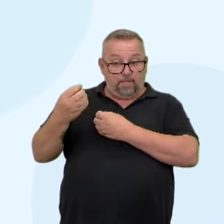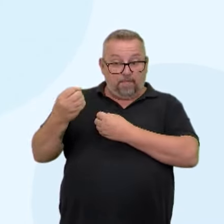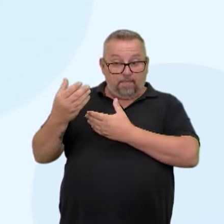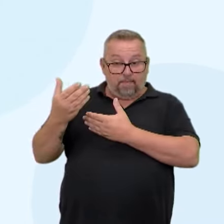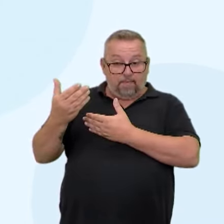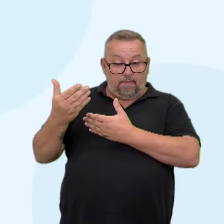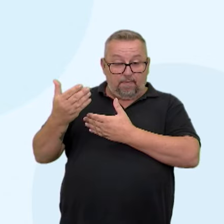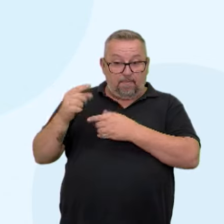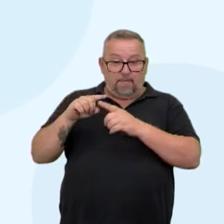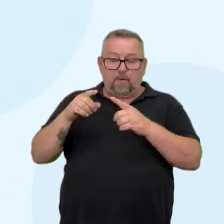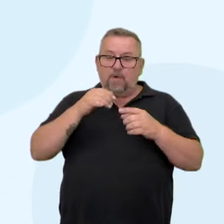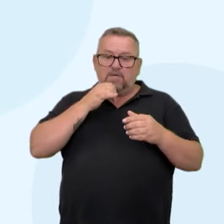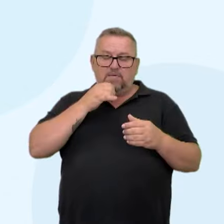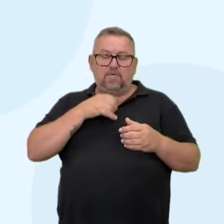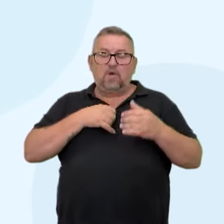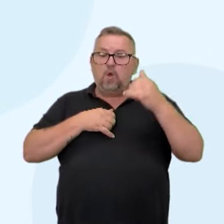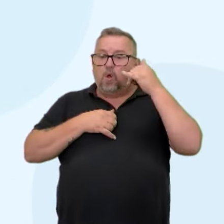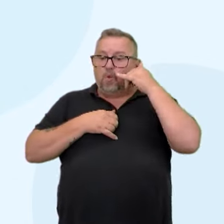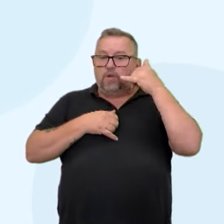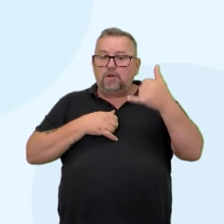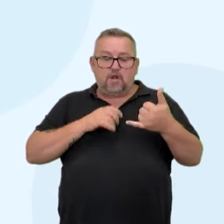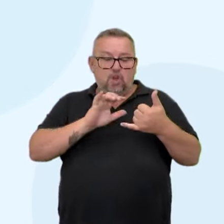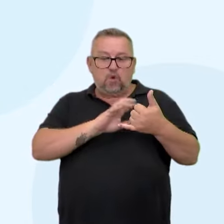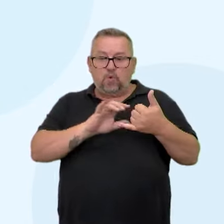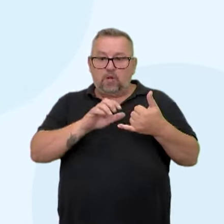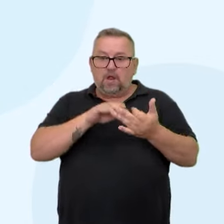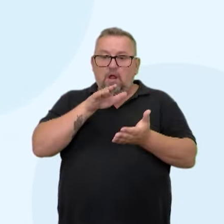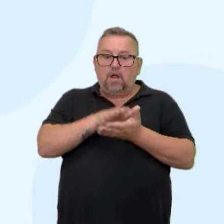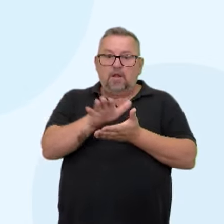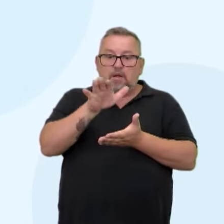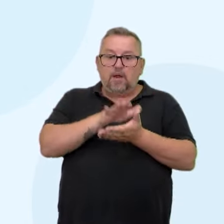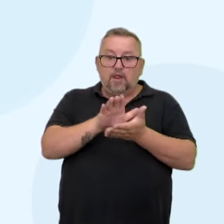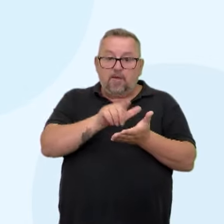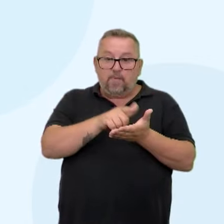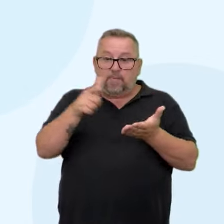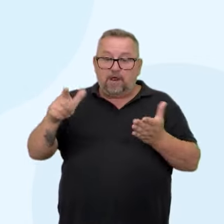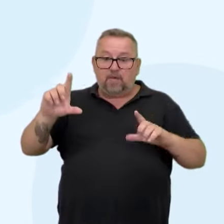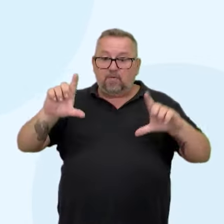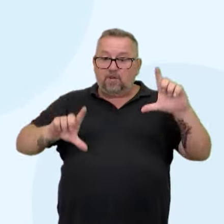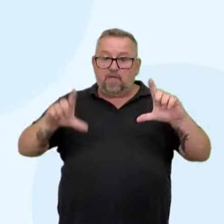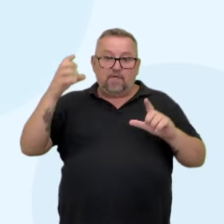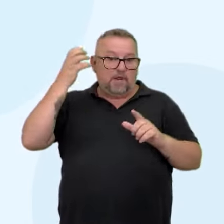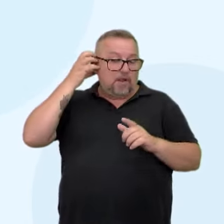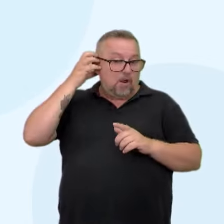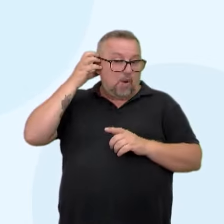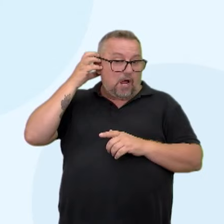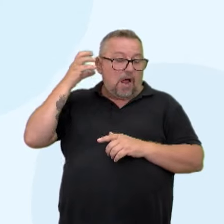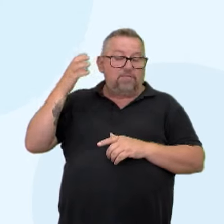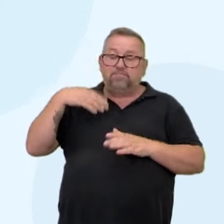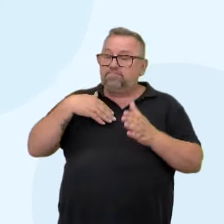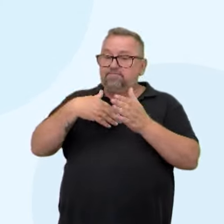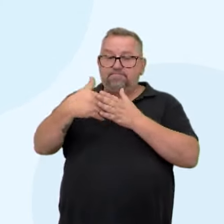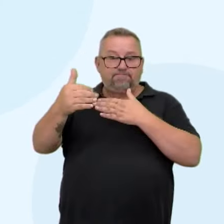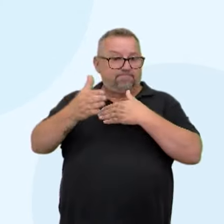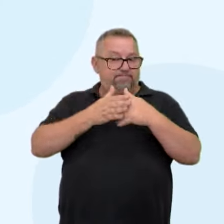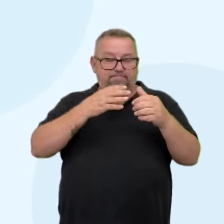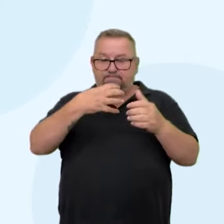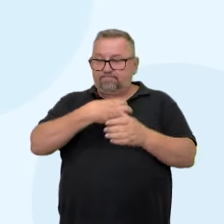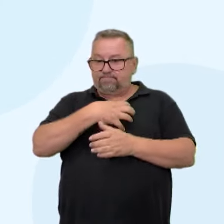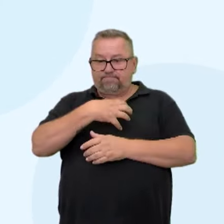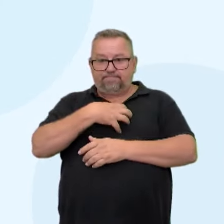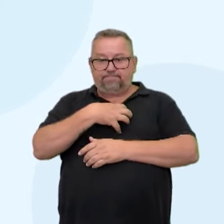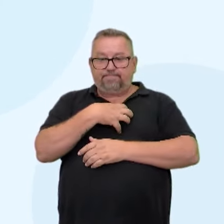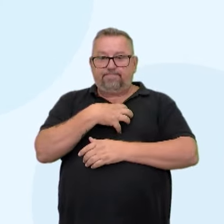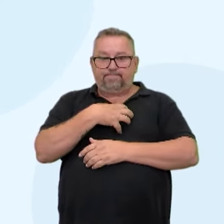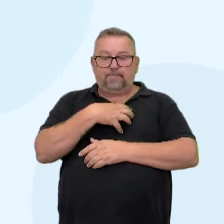no celular, impresso, na televisão, rádio, qualquer forma de veiculação de notícias